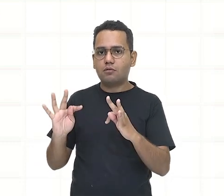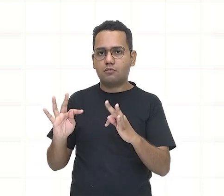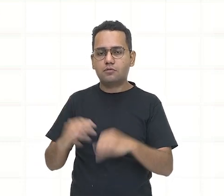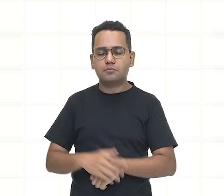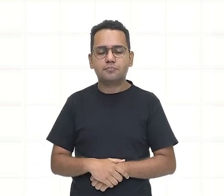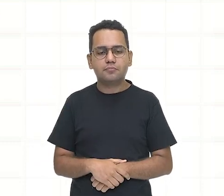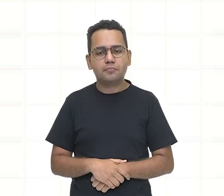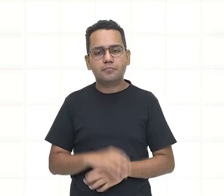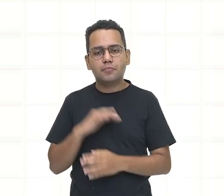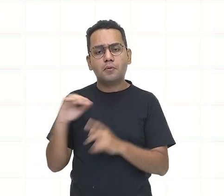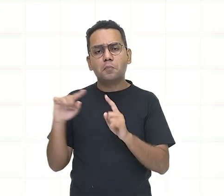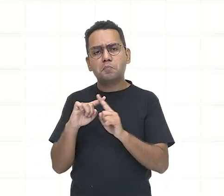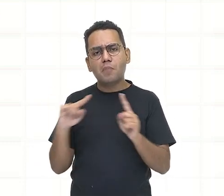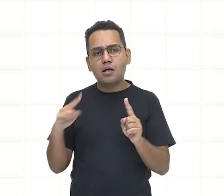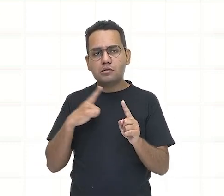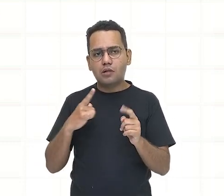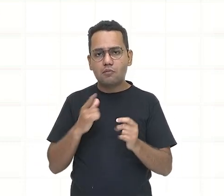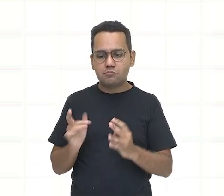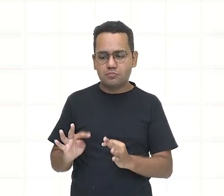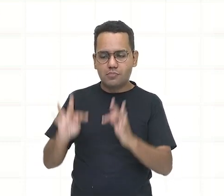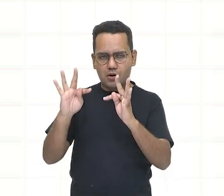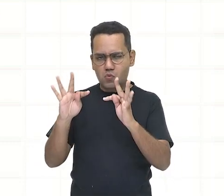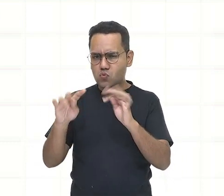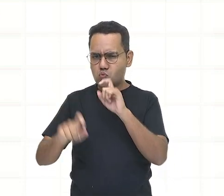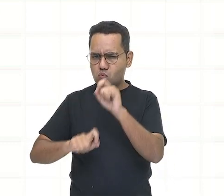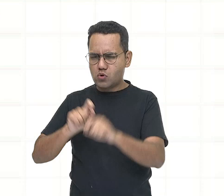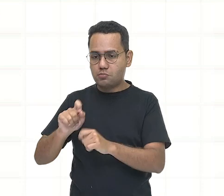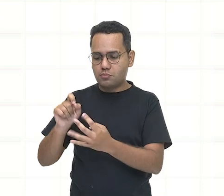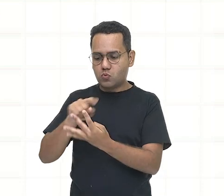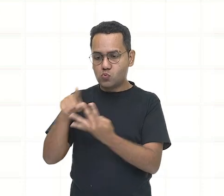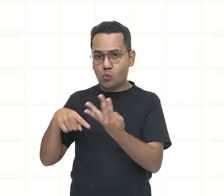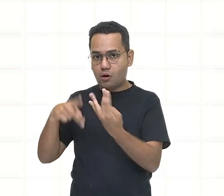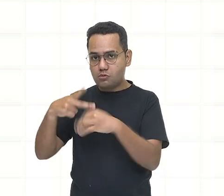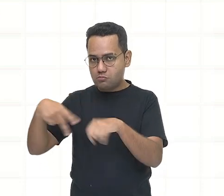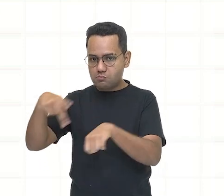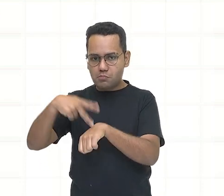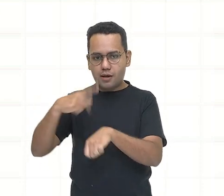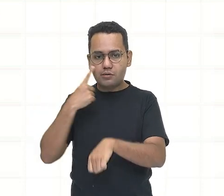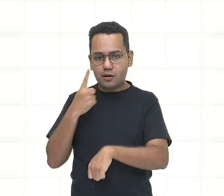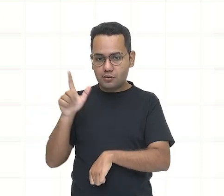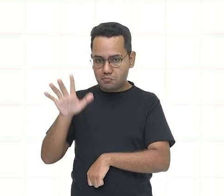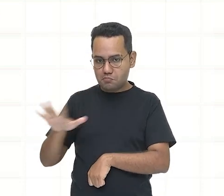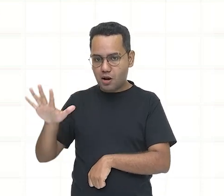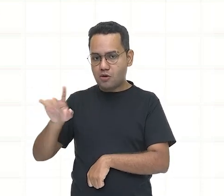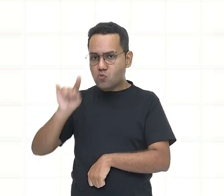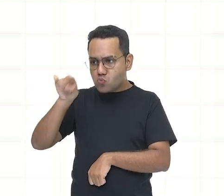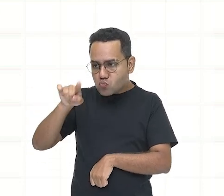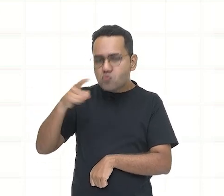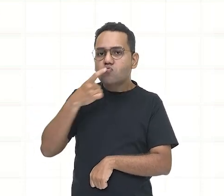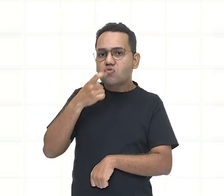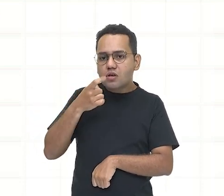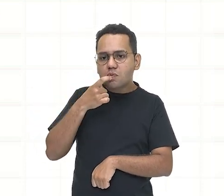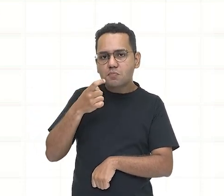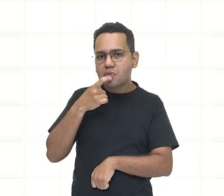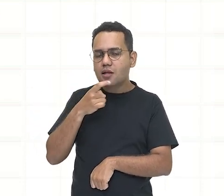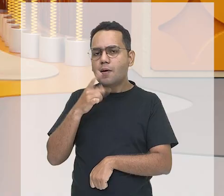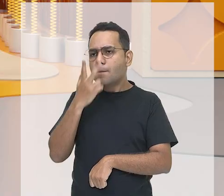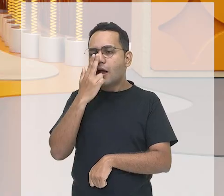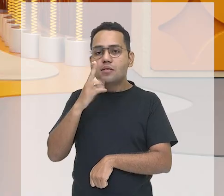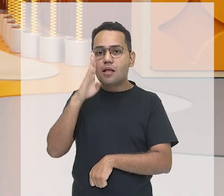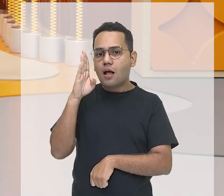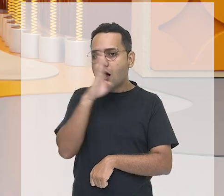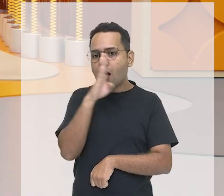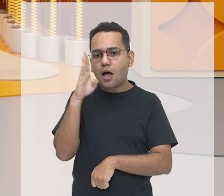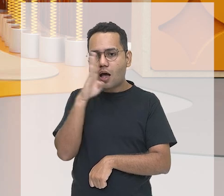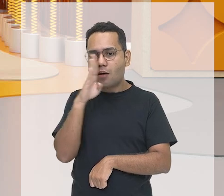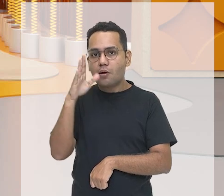surgindo. Existem tecnologias, gente, que esses países eles já têm ali em mãos, tudo é muito rápido, principalmente aí,